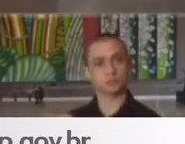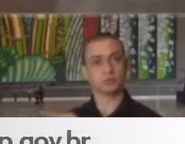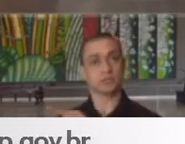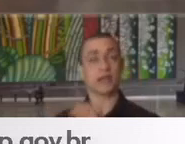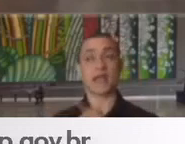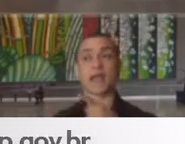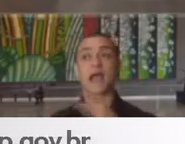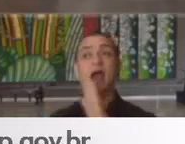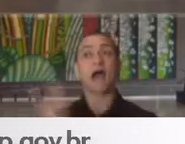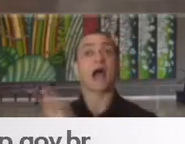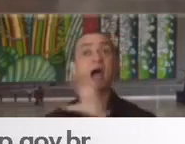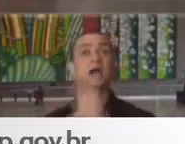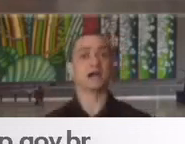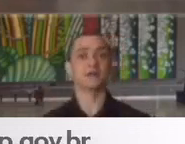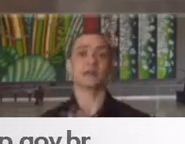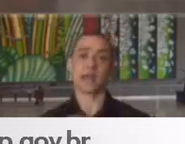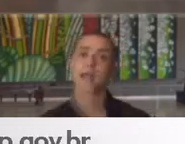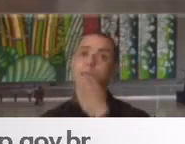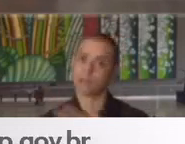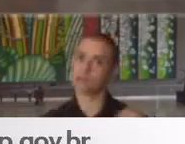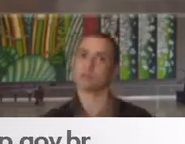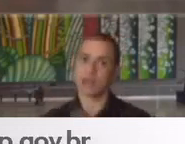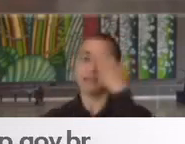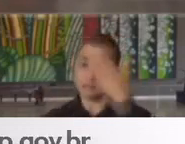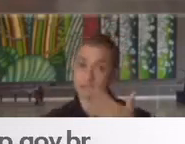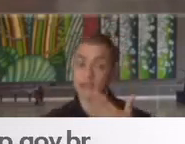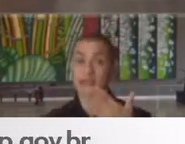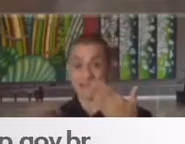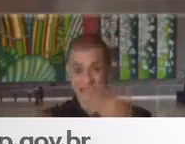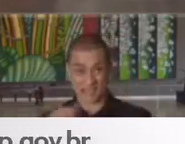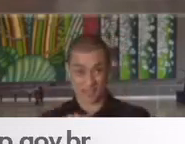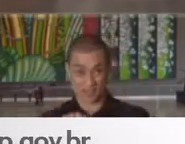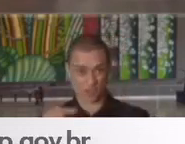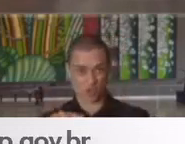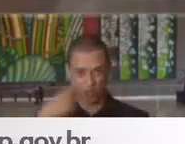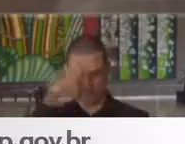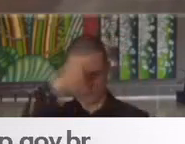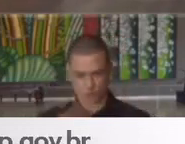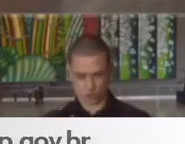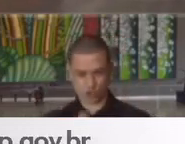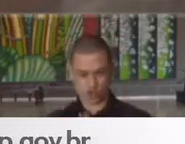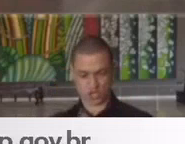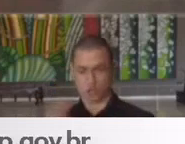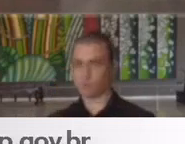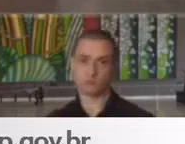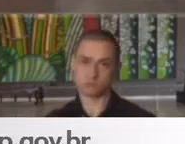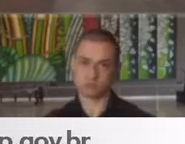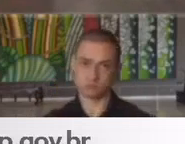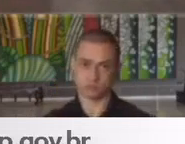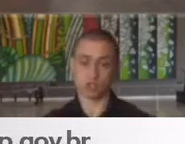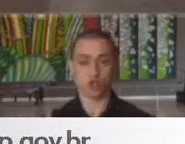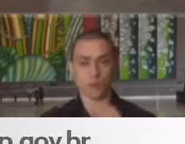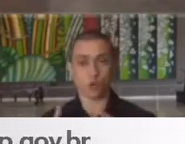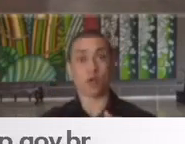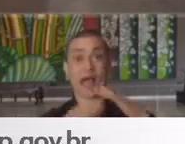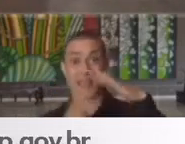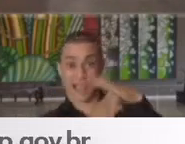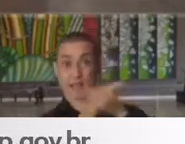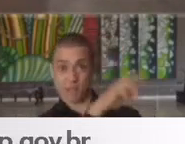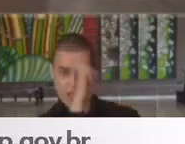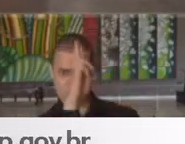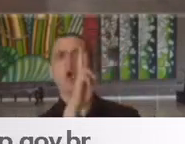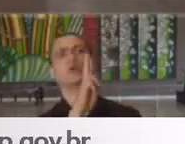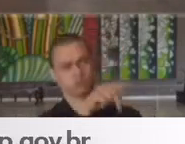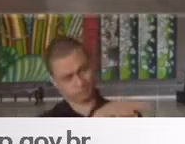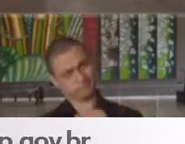tipo, elas são bem-vindas. Neste momento, contribuições pessoais, nesse patamar, do ponto de vista empresarial, de todos